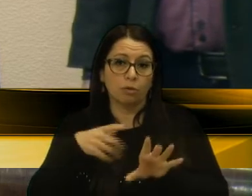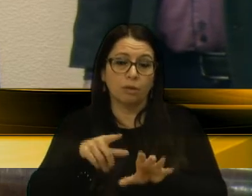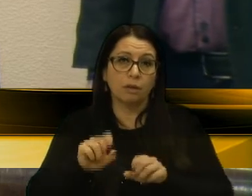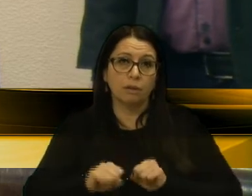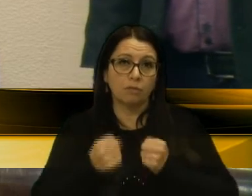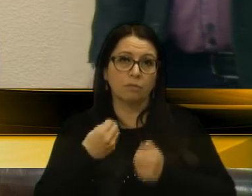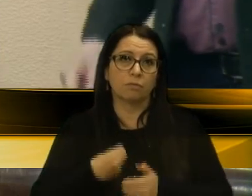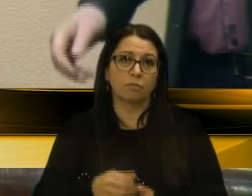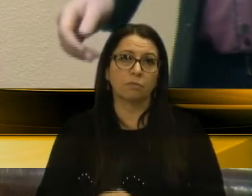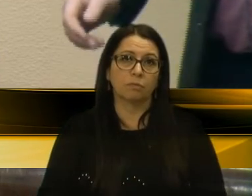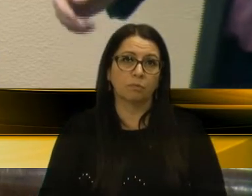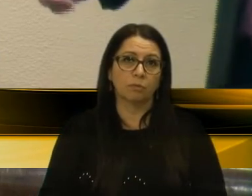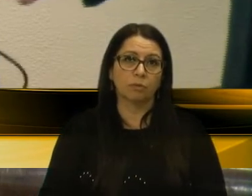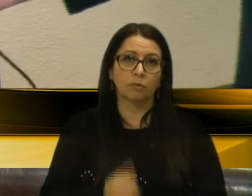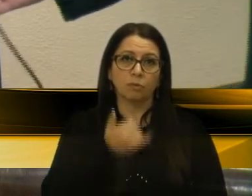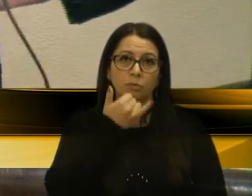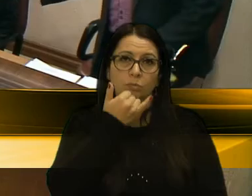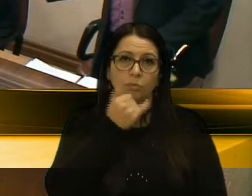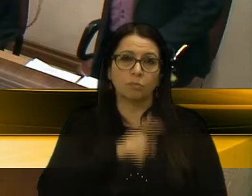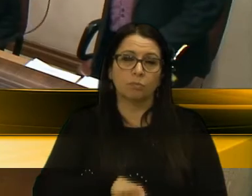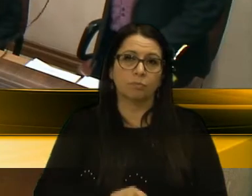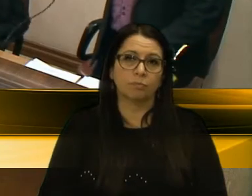vida. Desculpa que eu usei tudo.